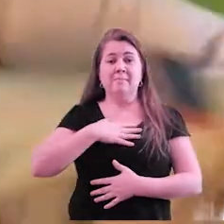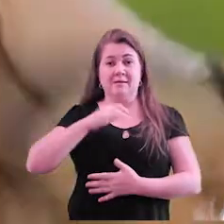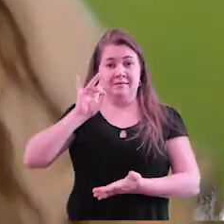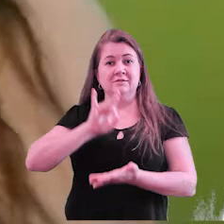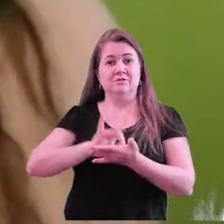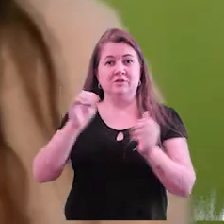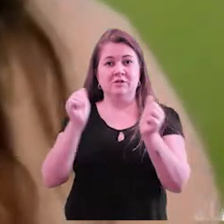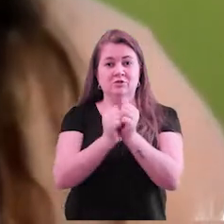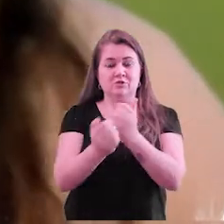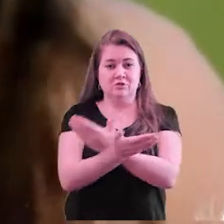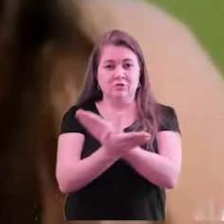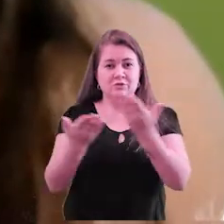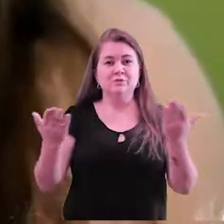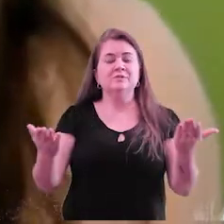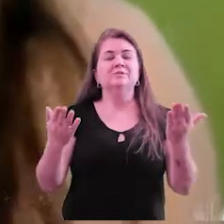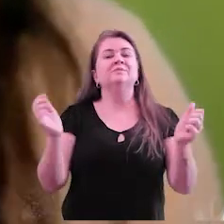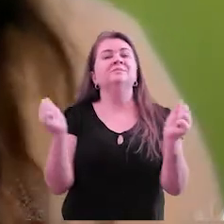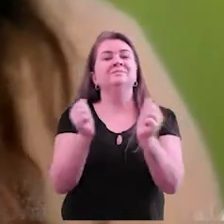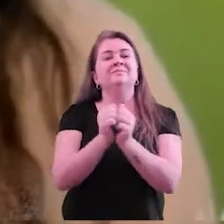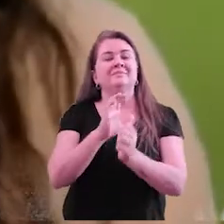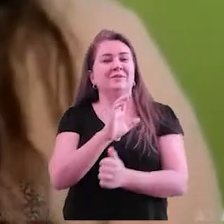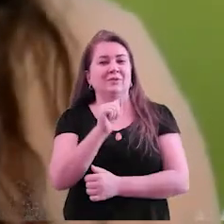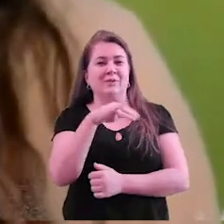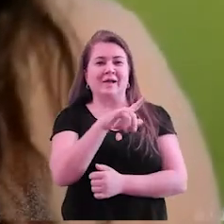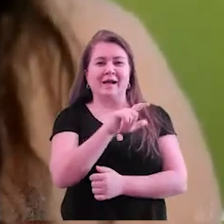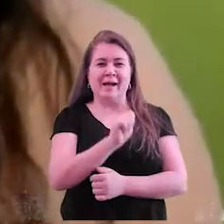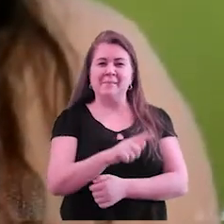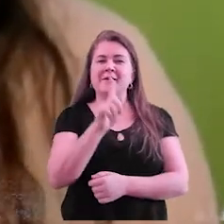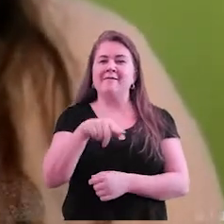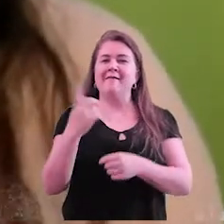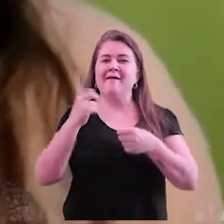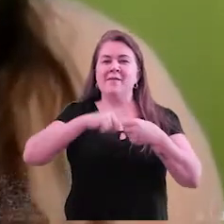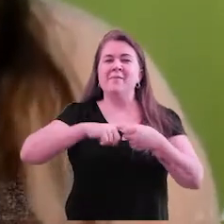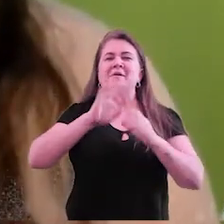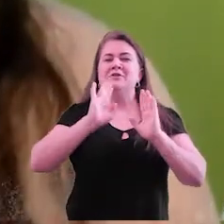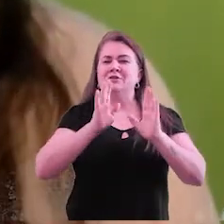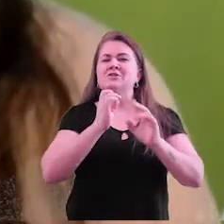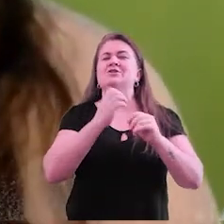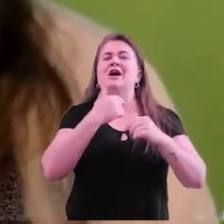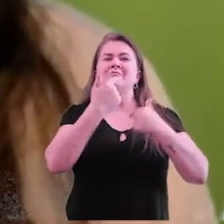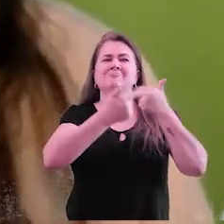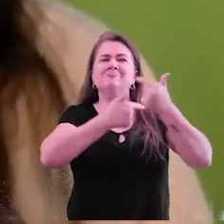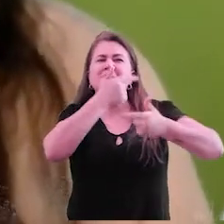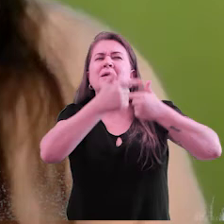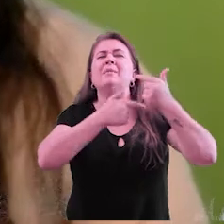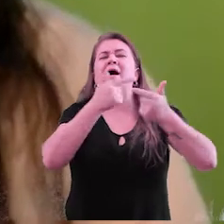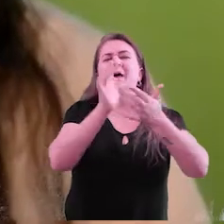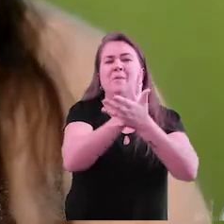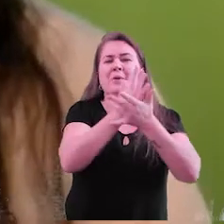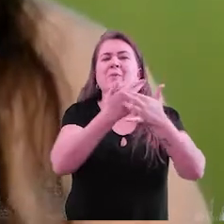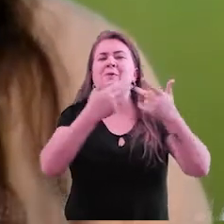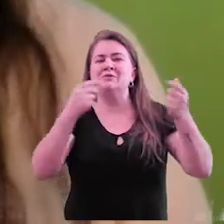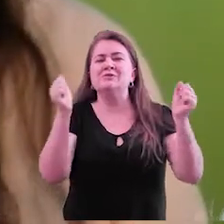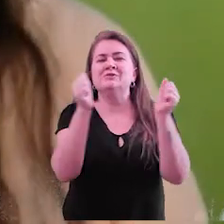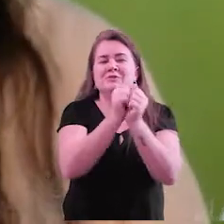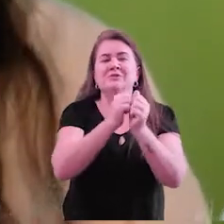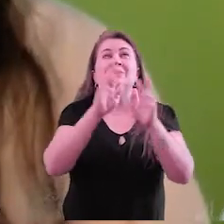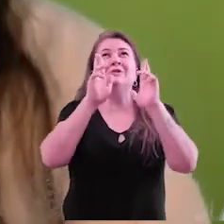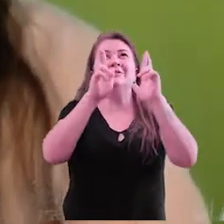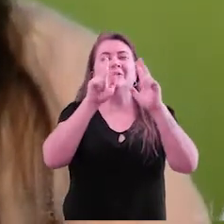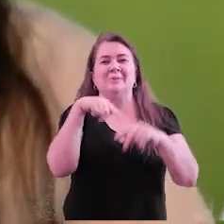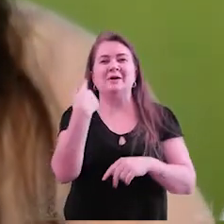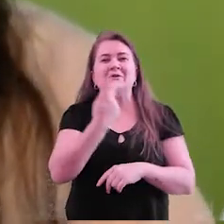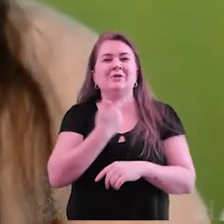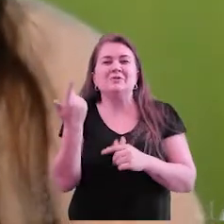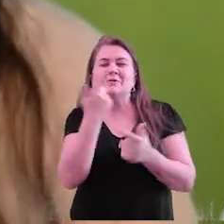aí de alguns trabalhos juntos. Espero que a gente continue contribuindo e colaborando nos momentos futuros. E